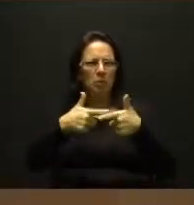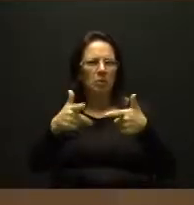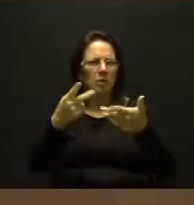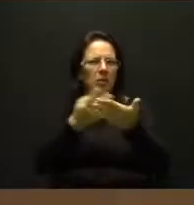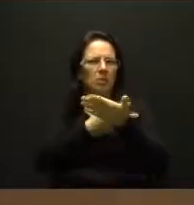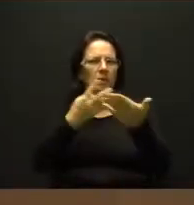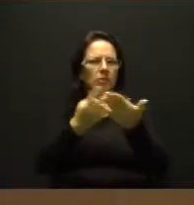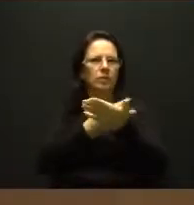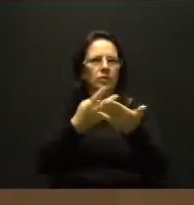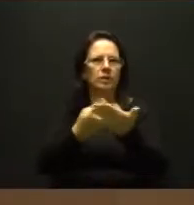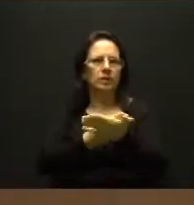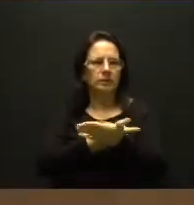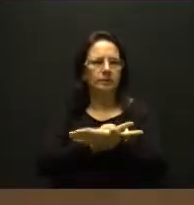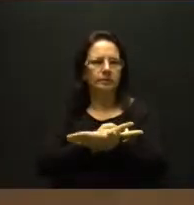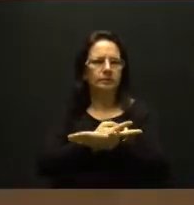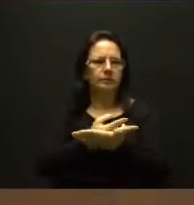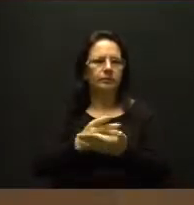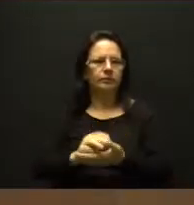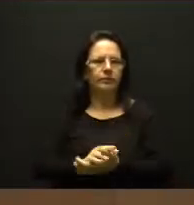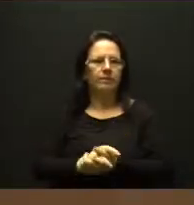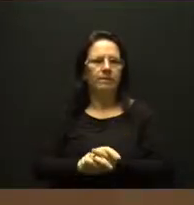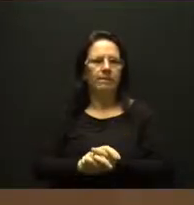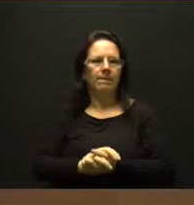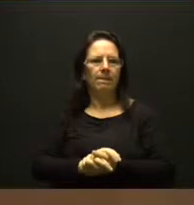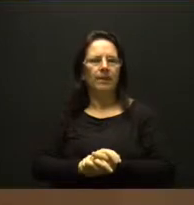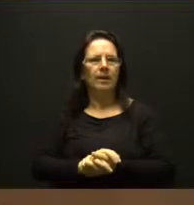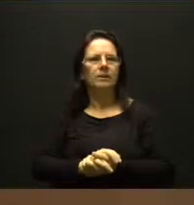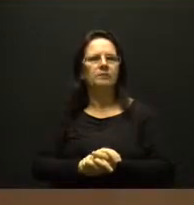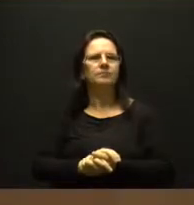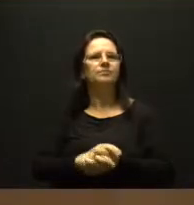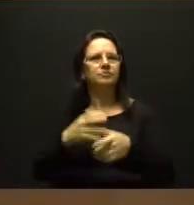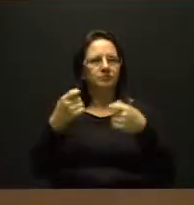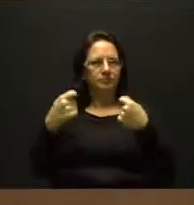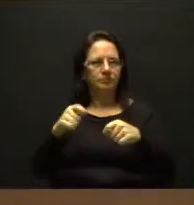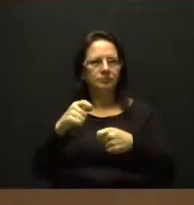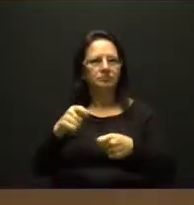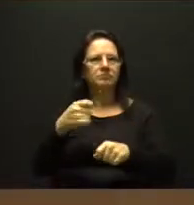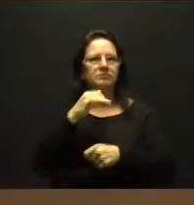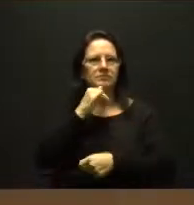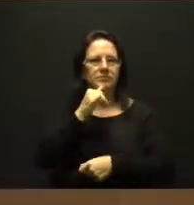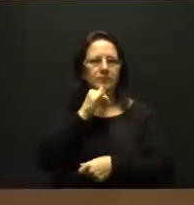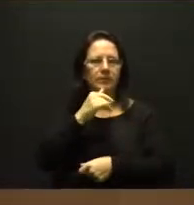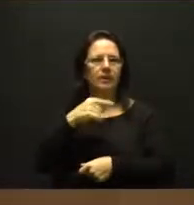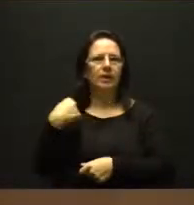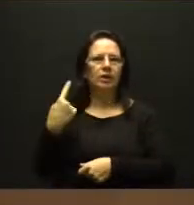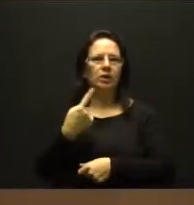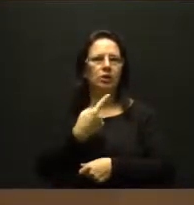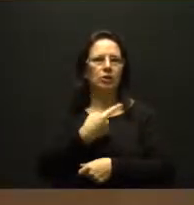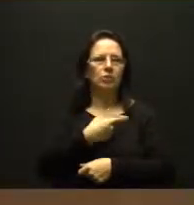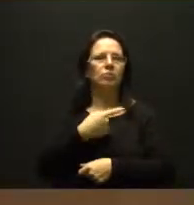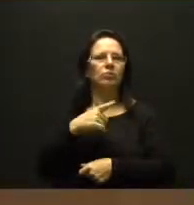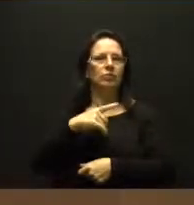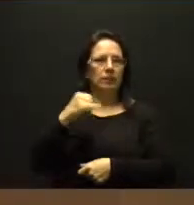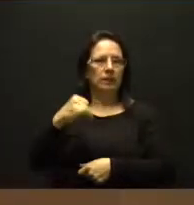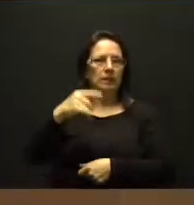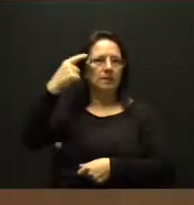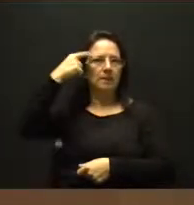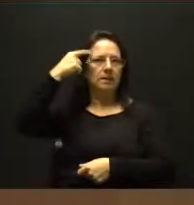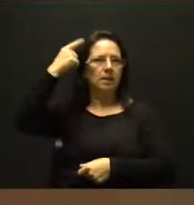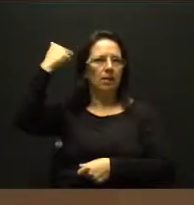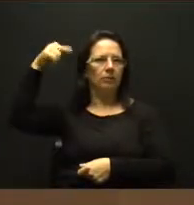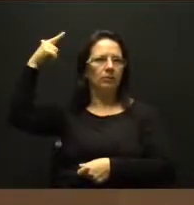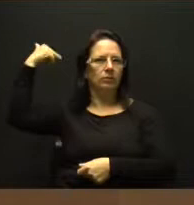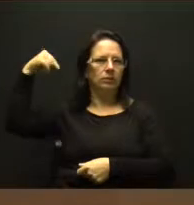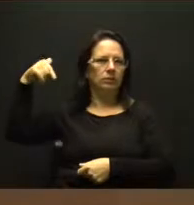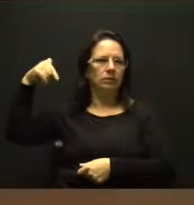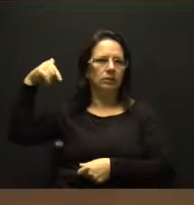que acontecem é essa previsão é necessária por exemplo se nós tivéssemos essa previsão é que eu vou deixar para falar